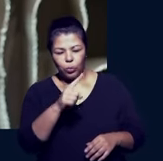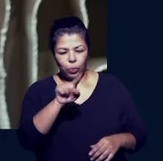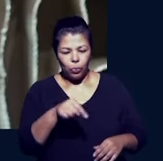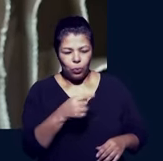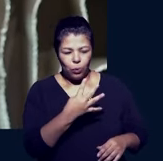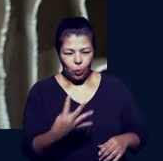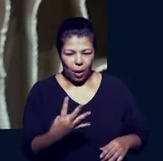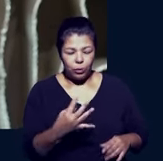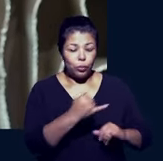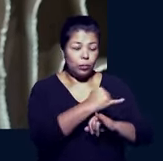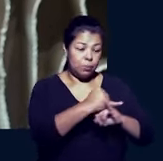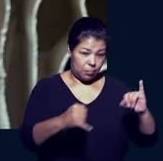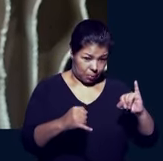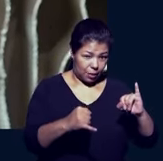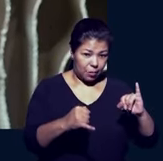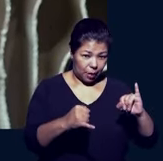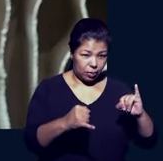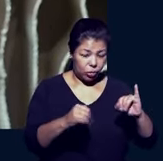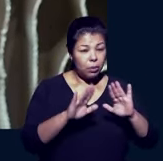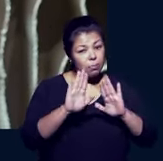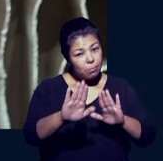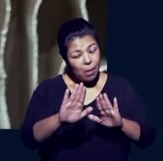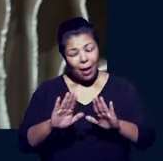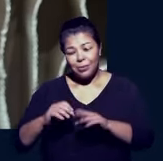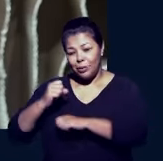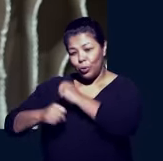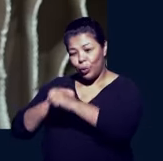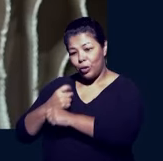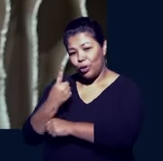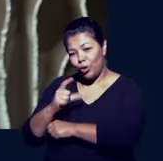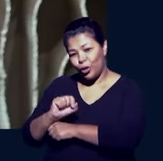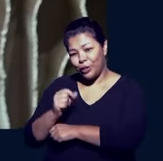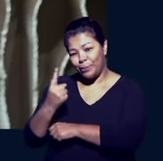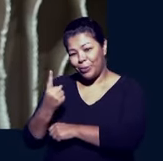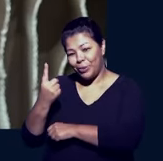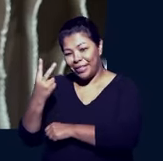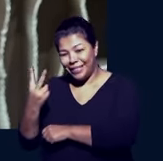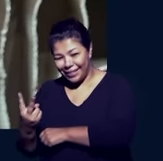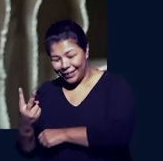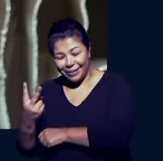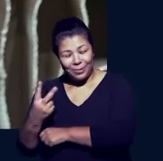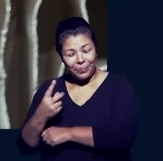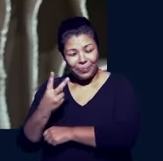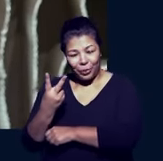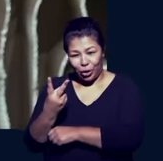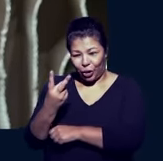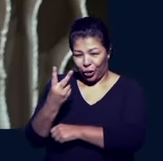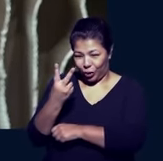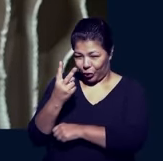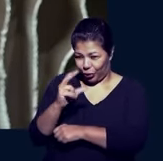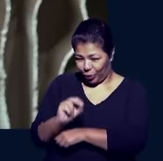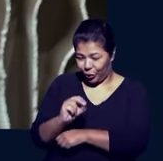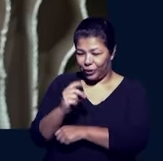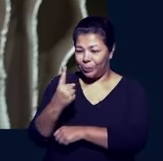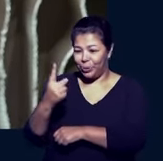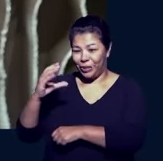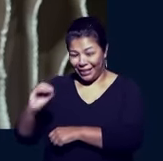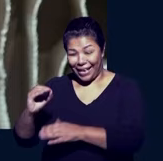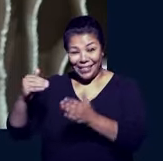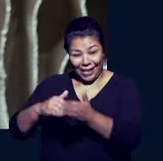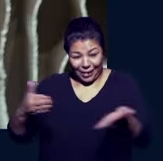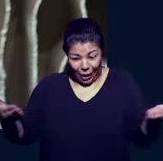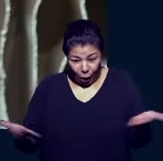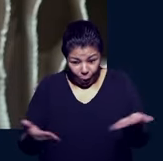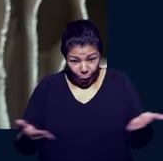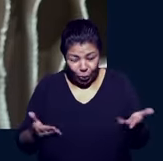mundial de milho cresceu desde 2010 veio do Brasil né então Imagino que o mundo estaria ou não estaria comendo e o